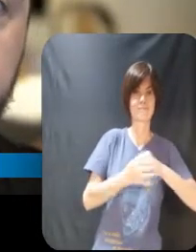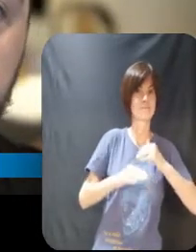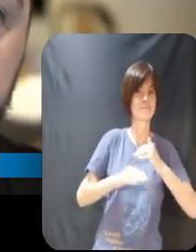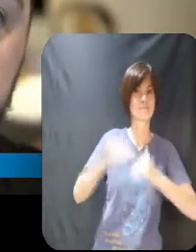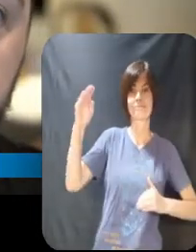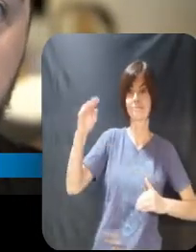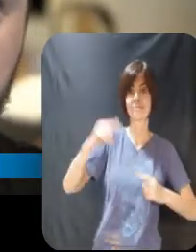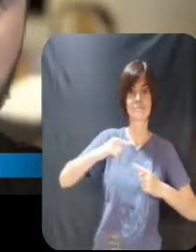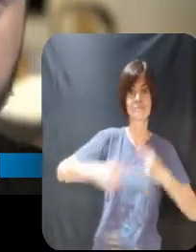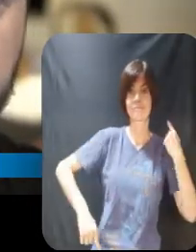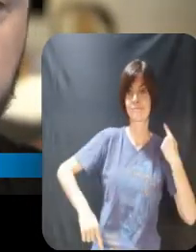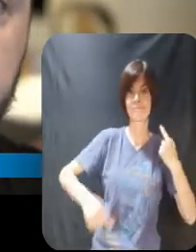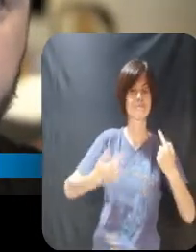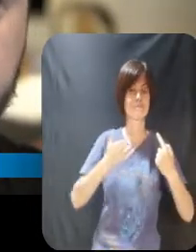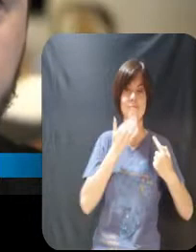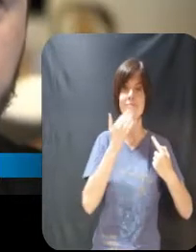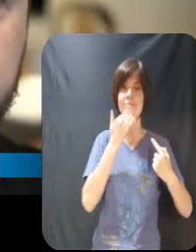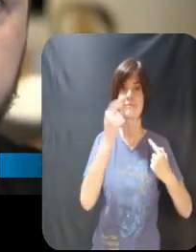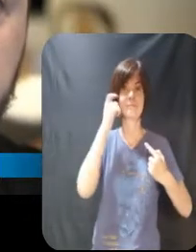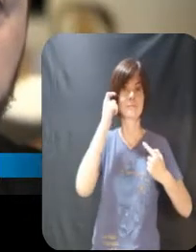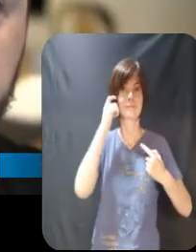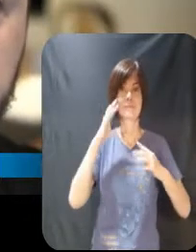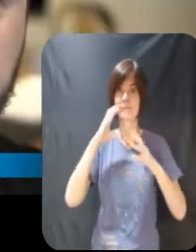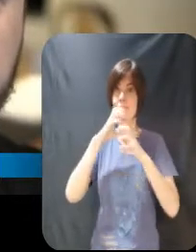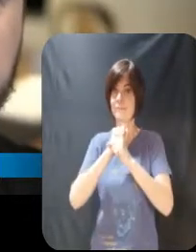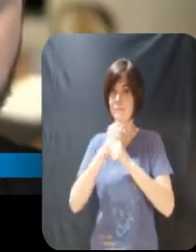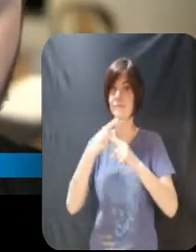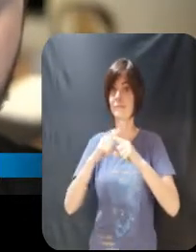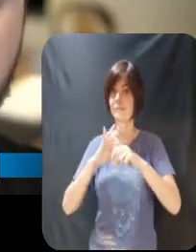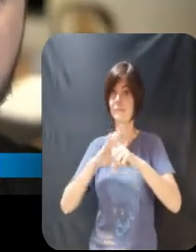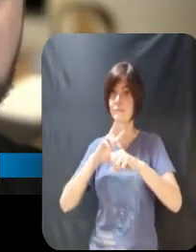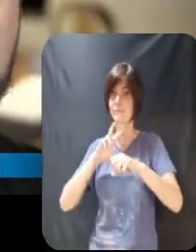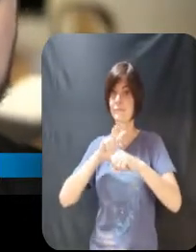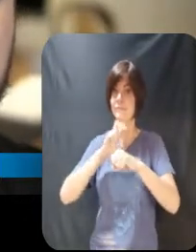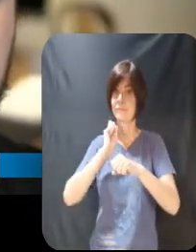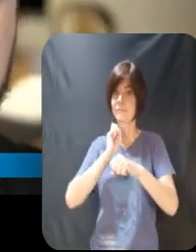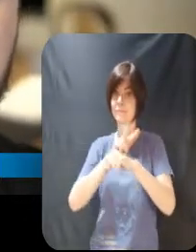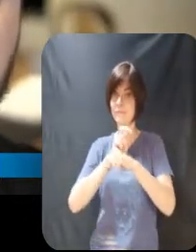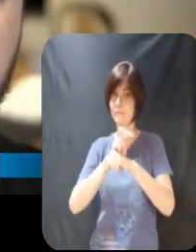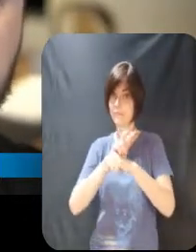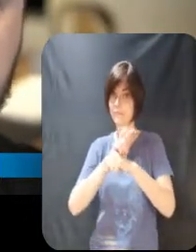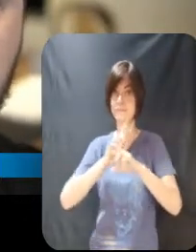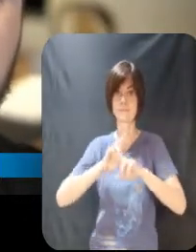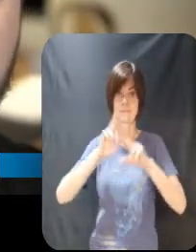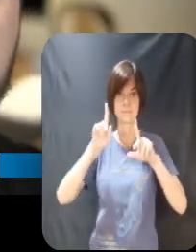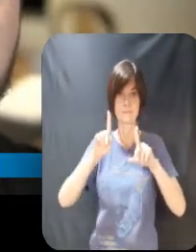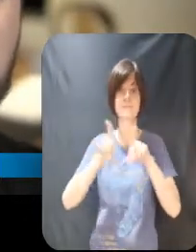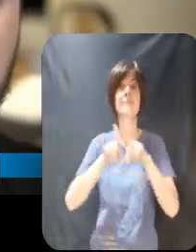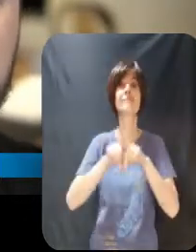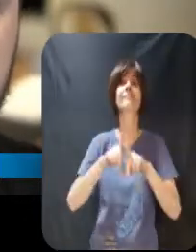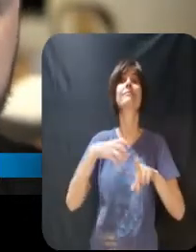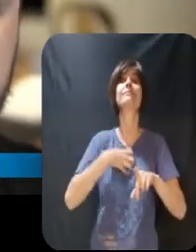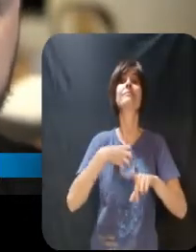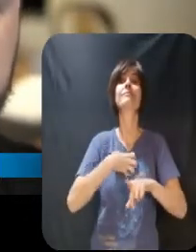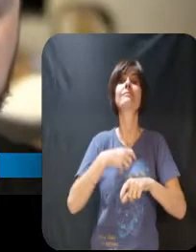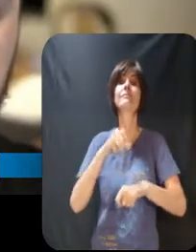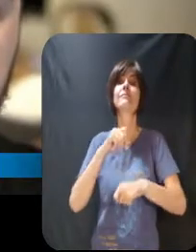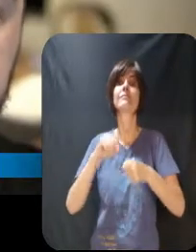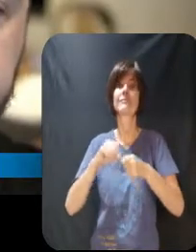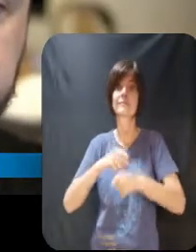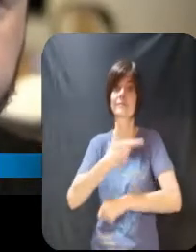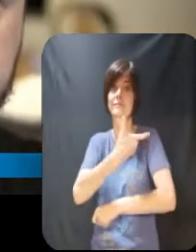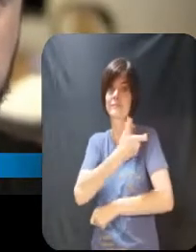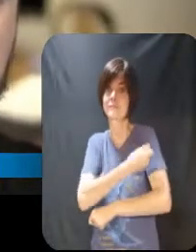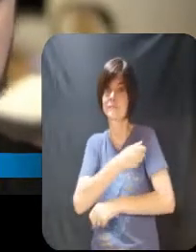vírus diferente. E o mecanismo que a gente faz vacinas para humanos também é diferente, com outro nível de segurança. Então, por favor, não corram atrás dessa vacina,